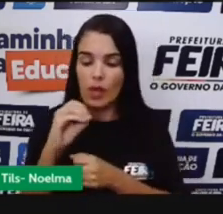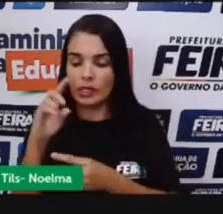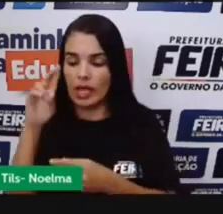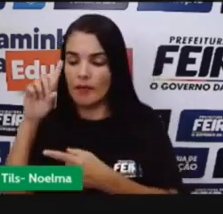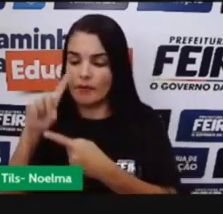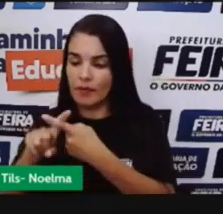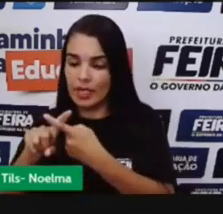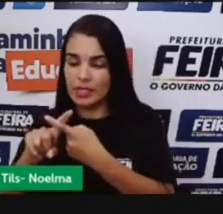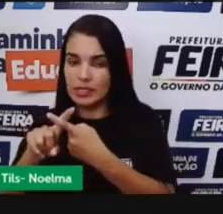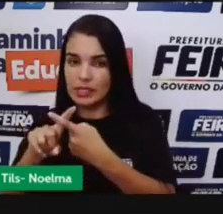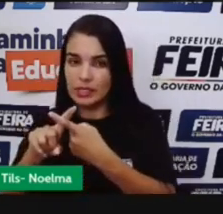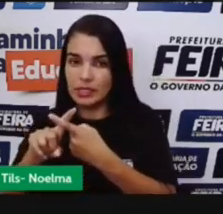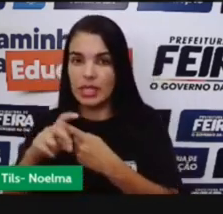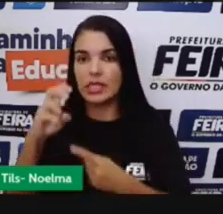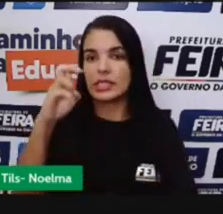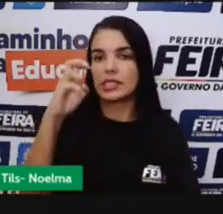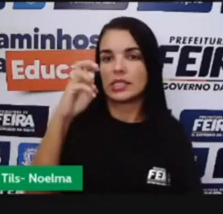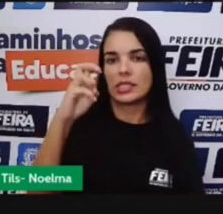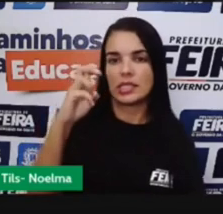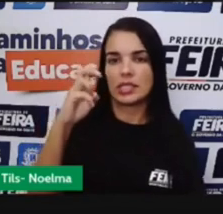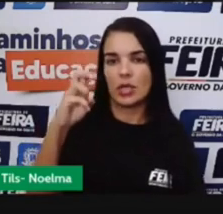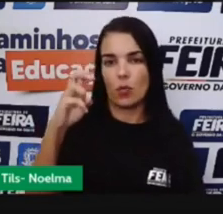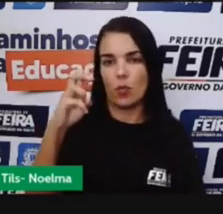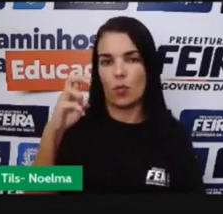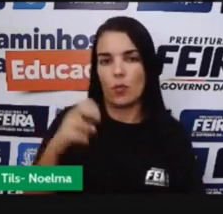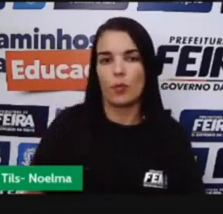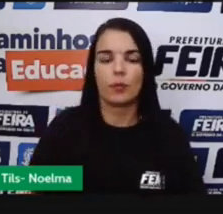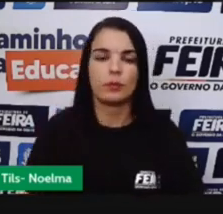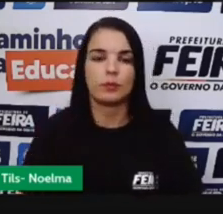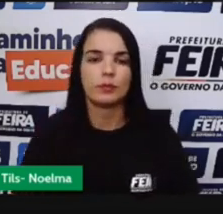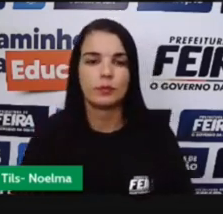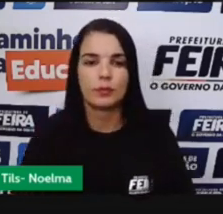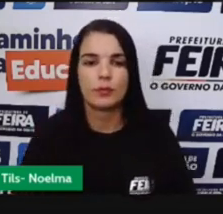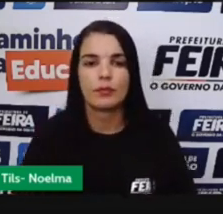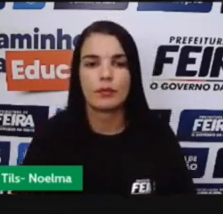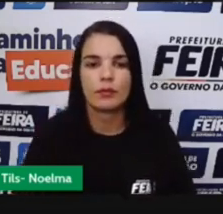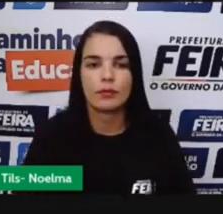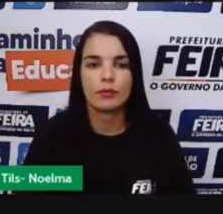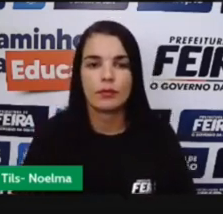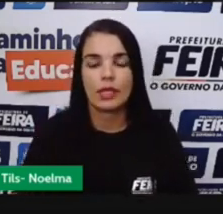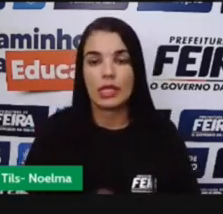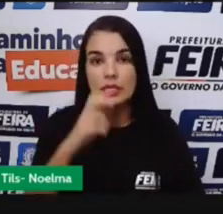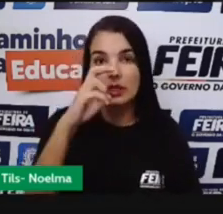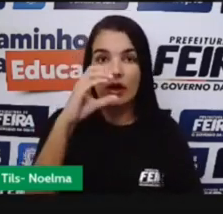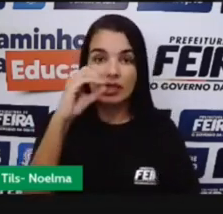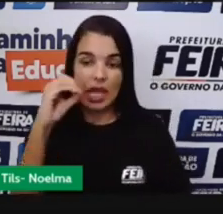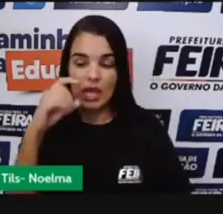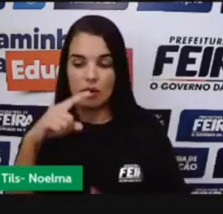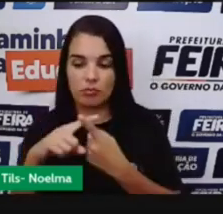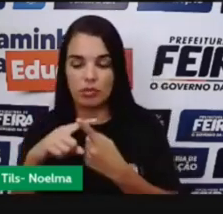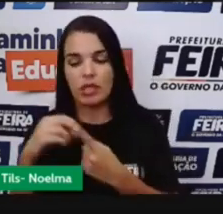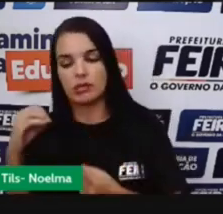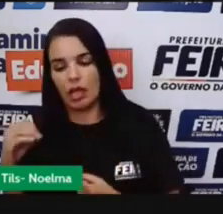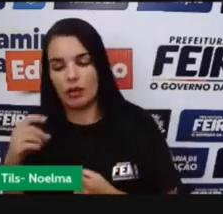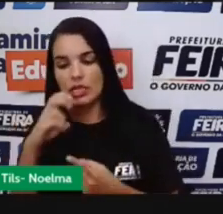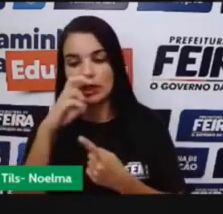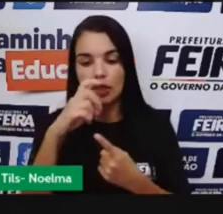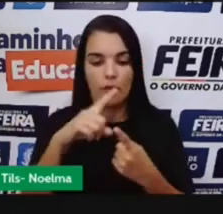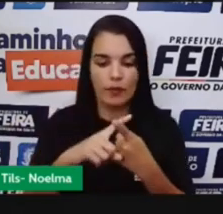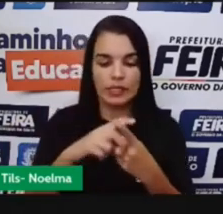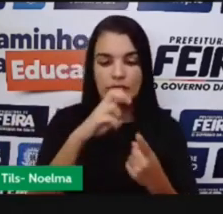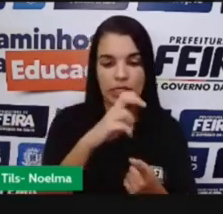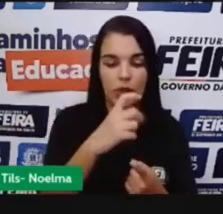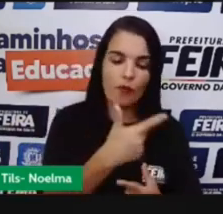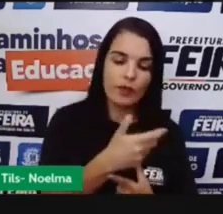pelo divisor, que é o numeral 5. Olha só. 5 vezes 0, 0. 5 vezes